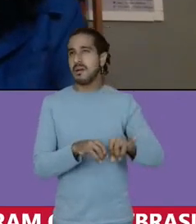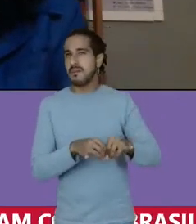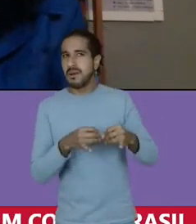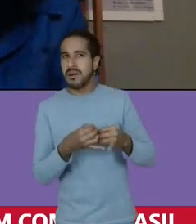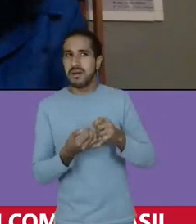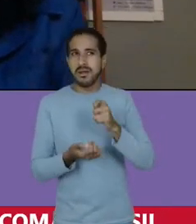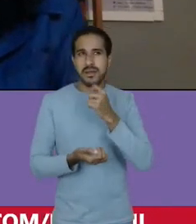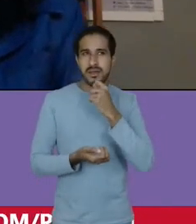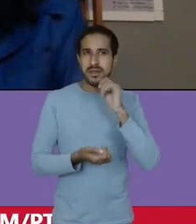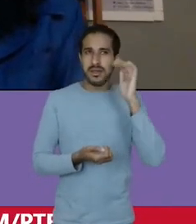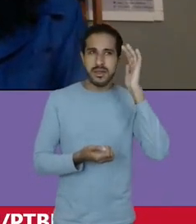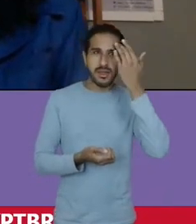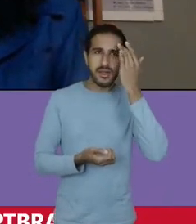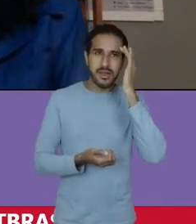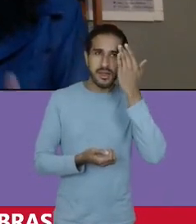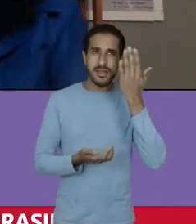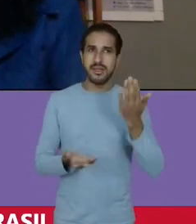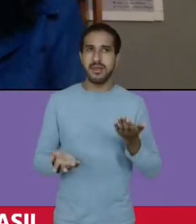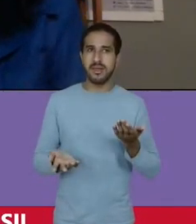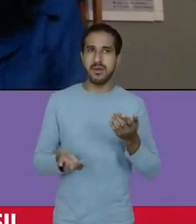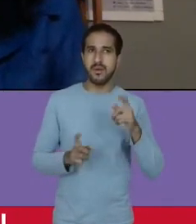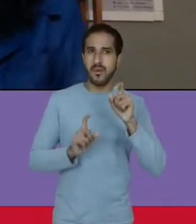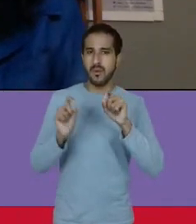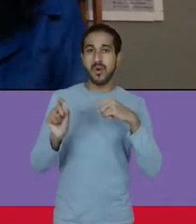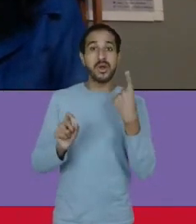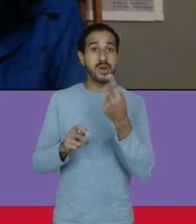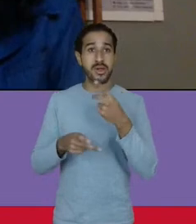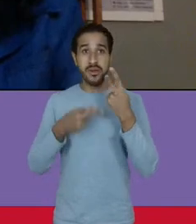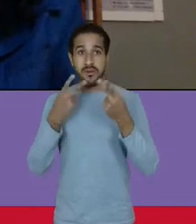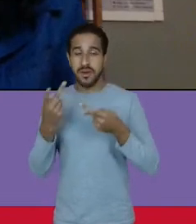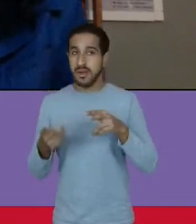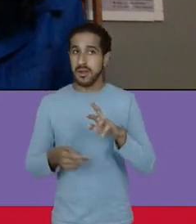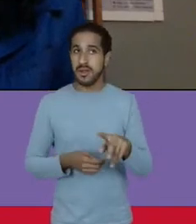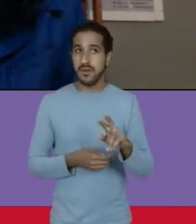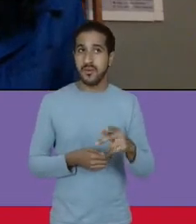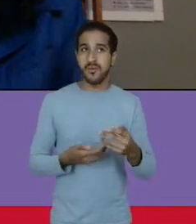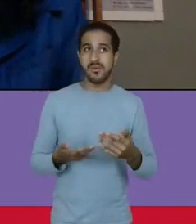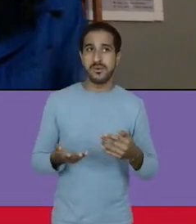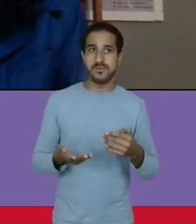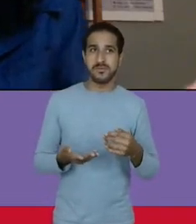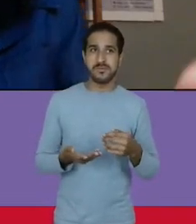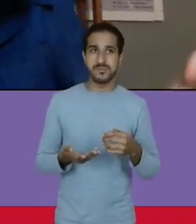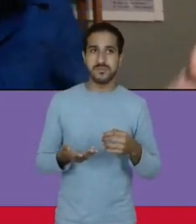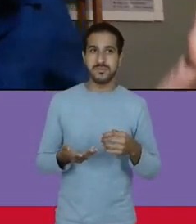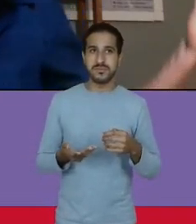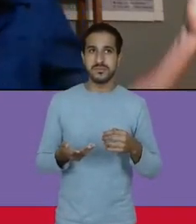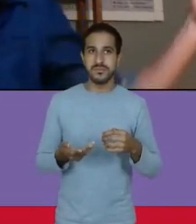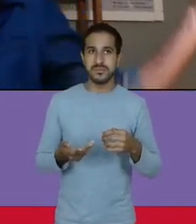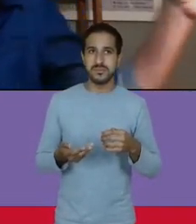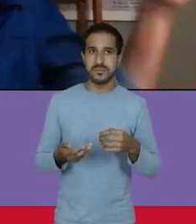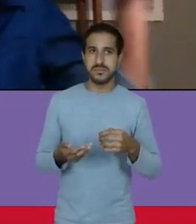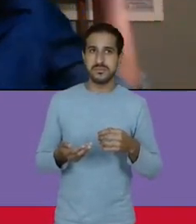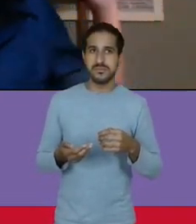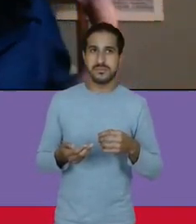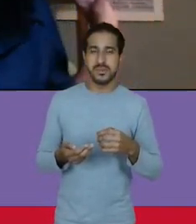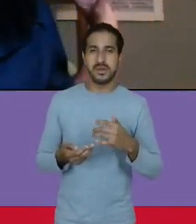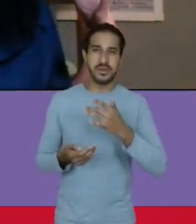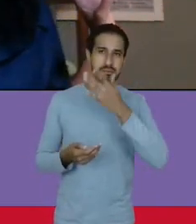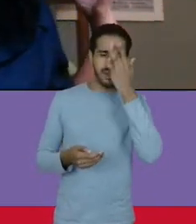sem entender do que a gente está falando. Não é um. Ah,